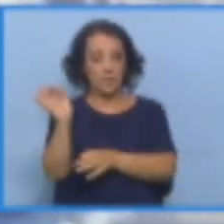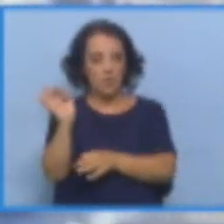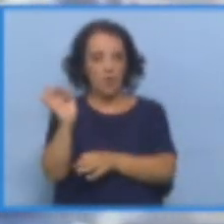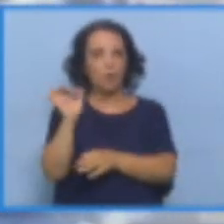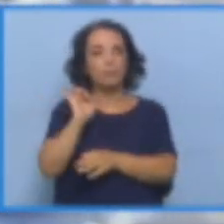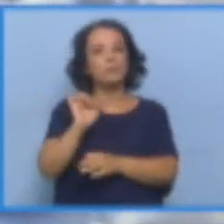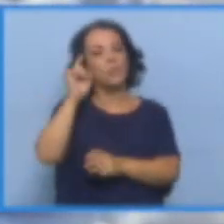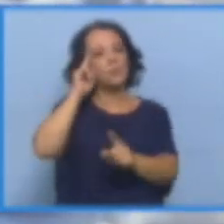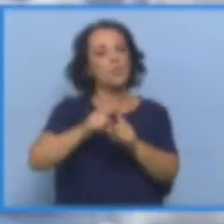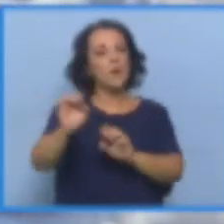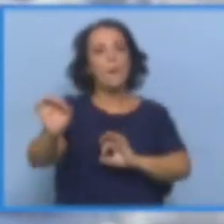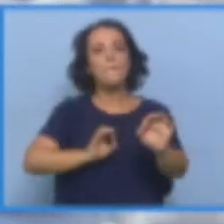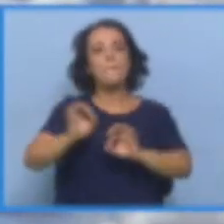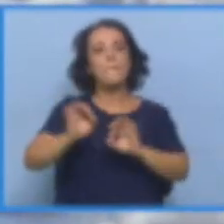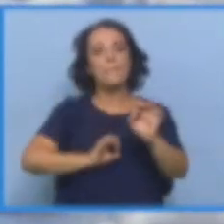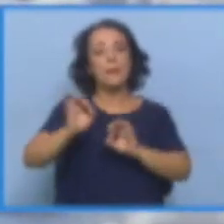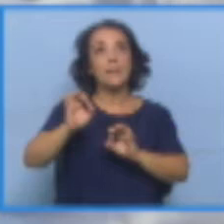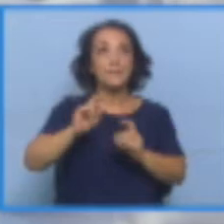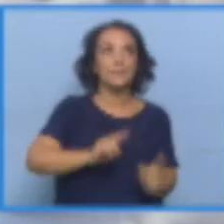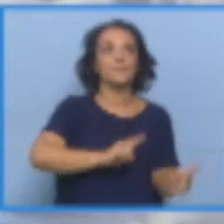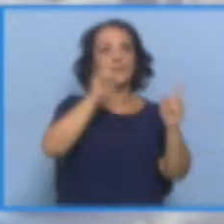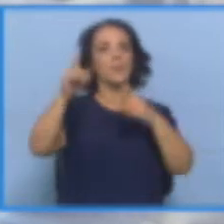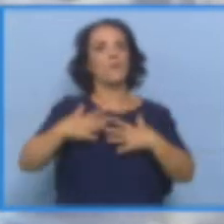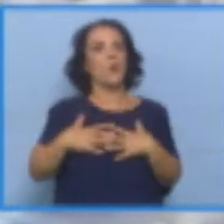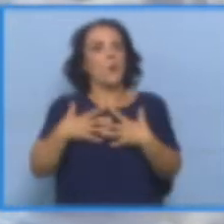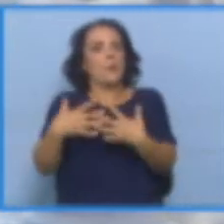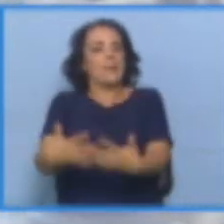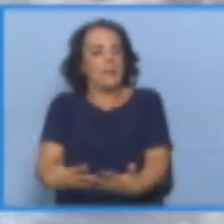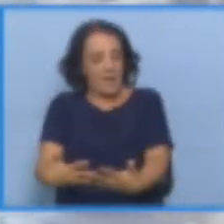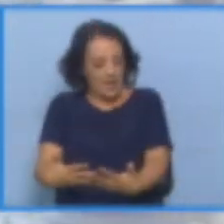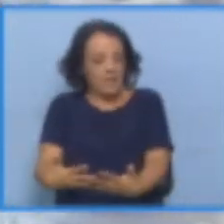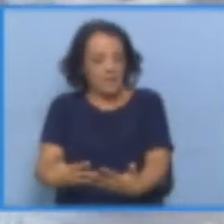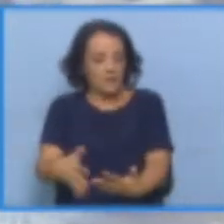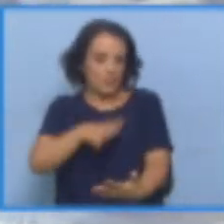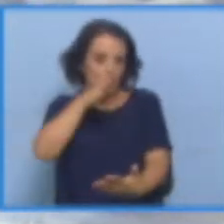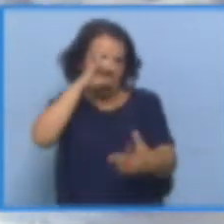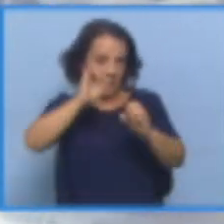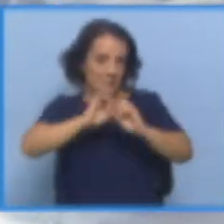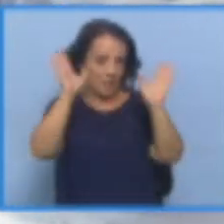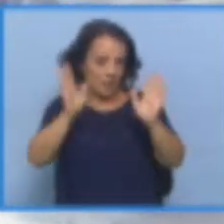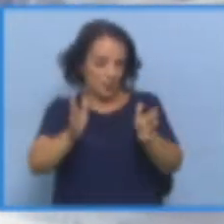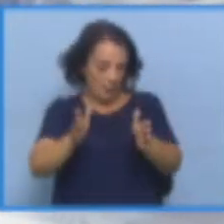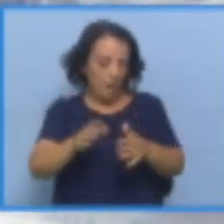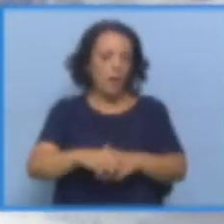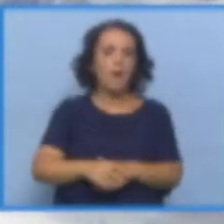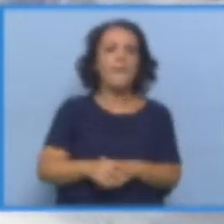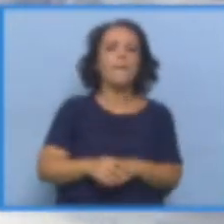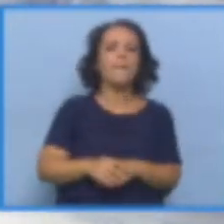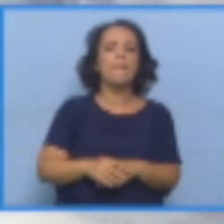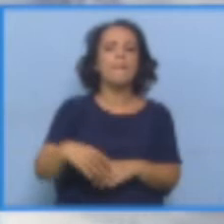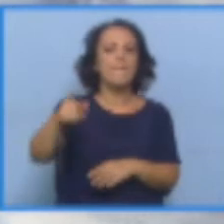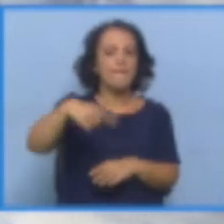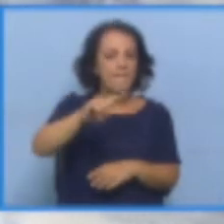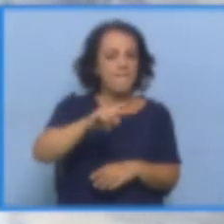para o seu voluntariado missionário, que já aqui esclarecemos, decididamente não estão dispostos a